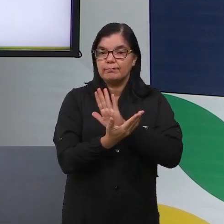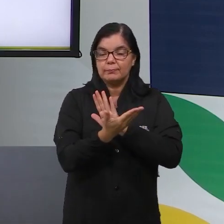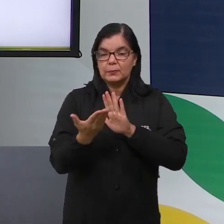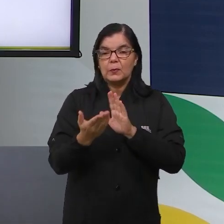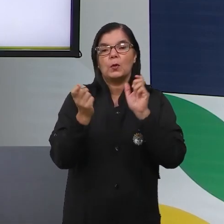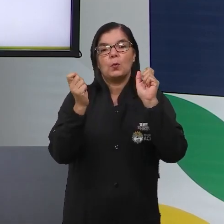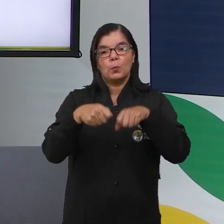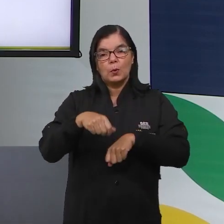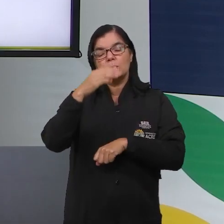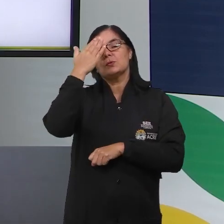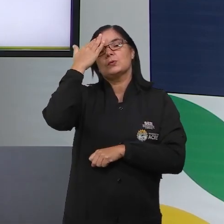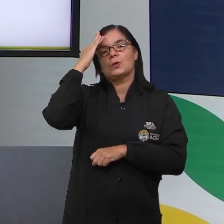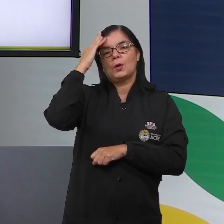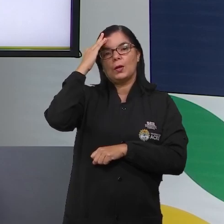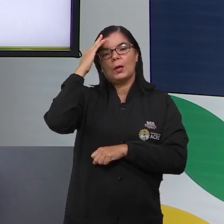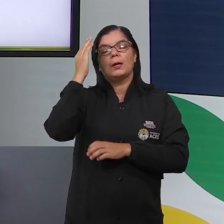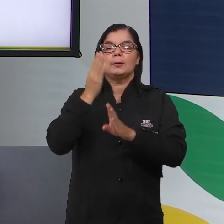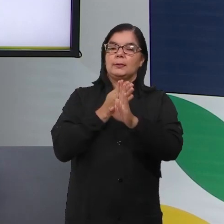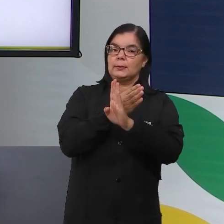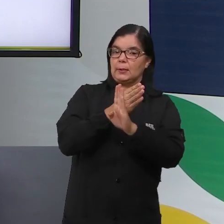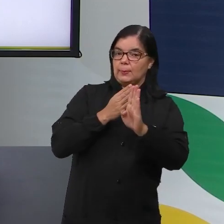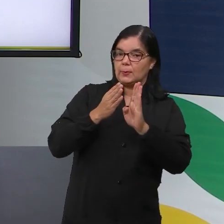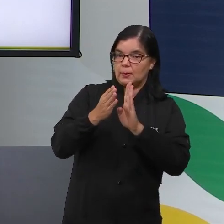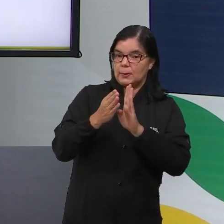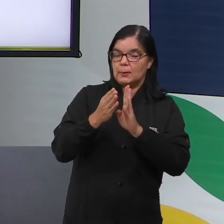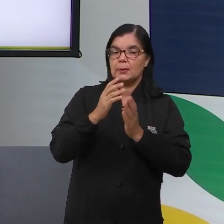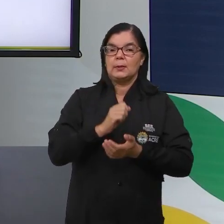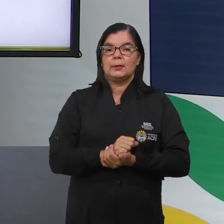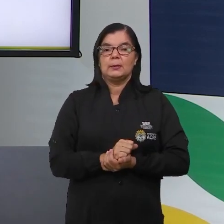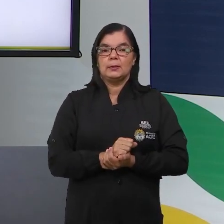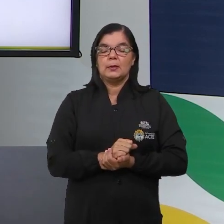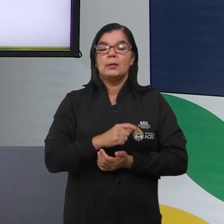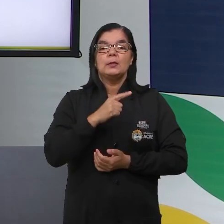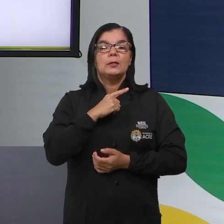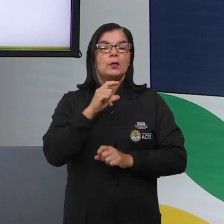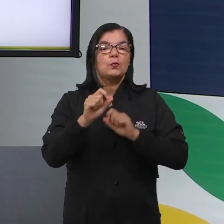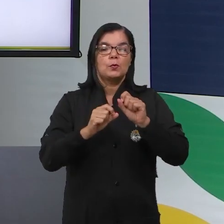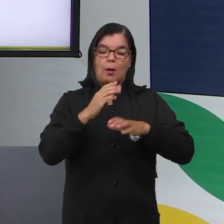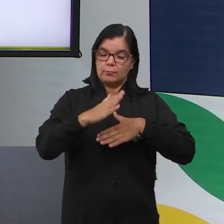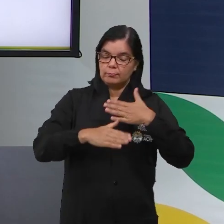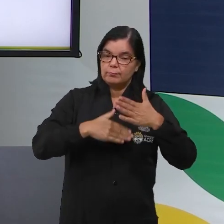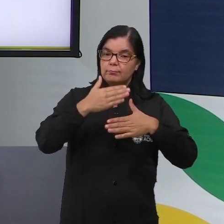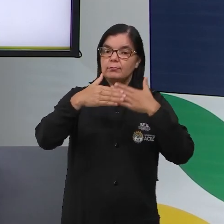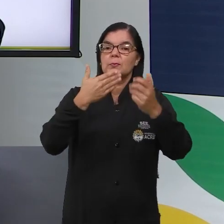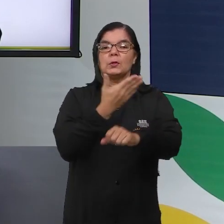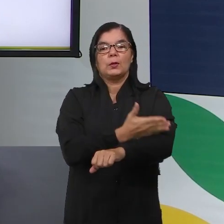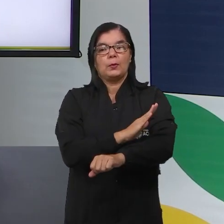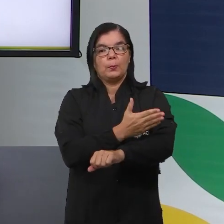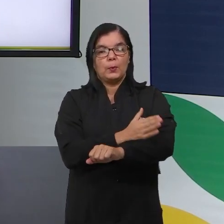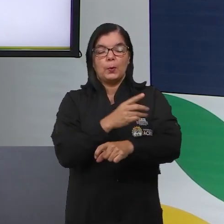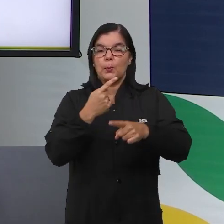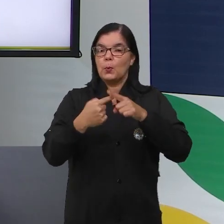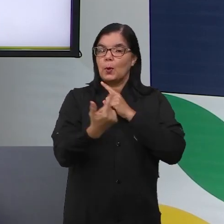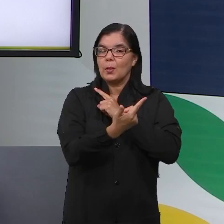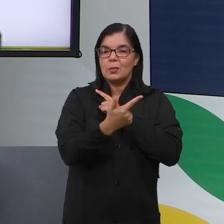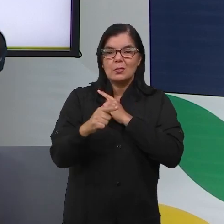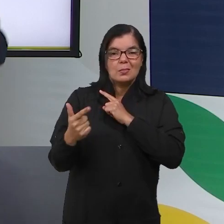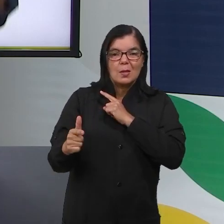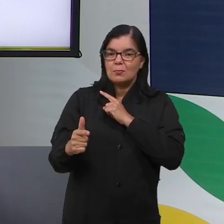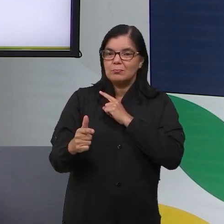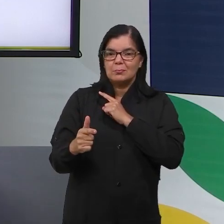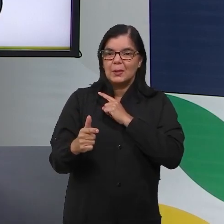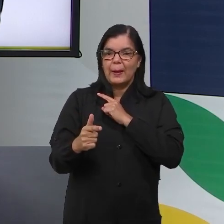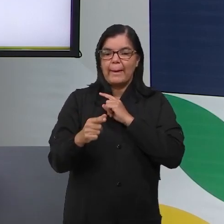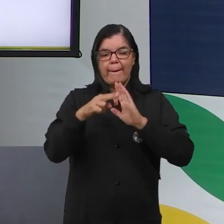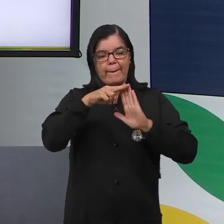possam compreender. Que a modalidade vem, passa a ser desenvolvida, praticada, porque não existe